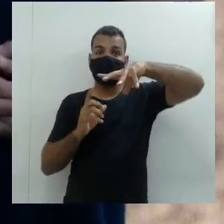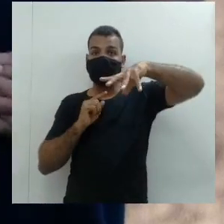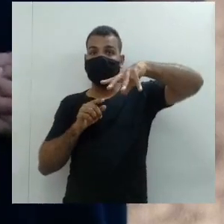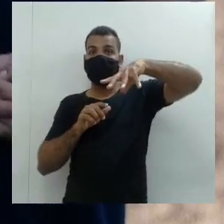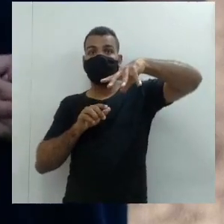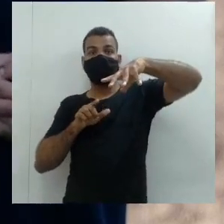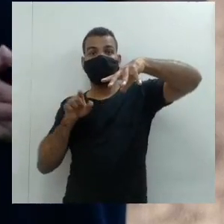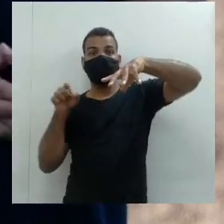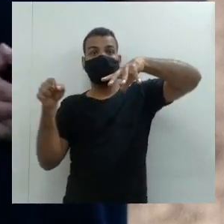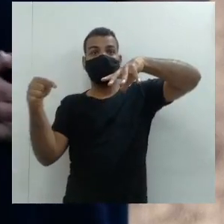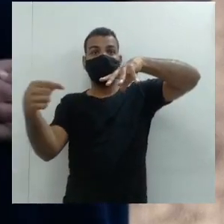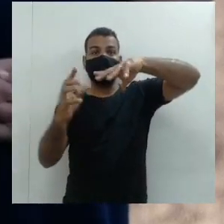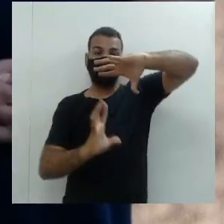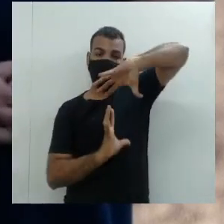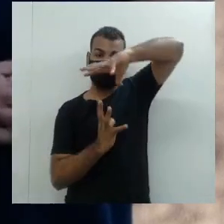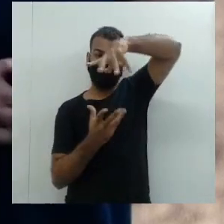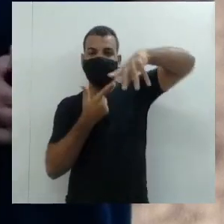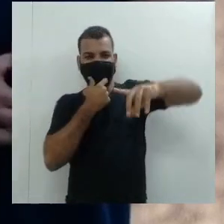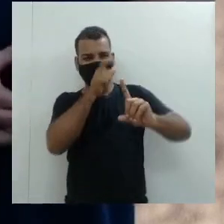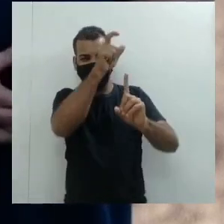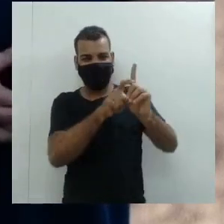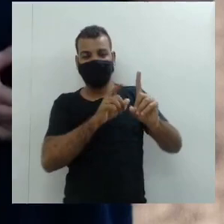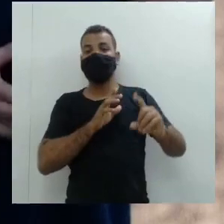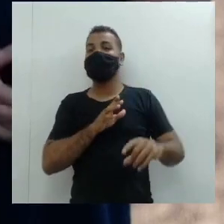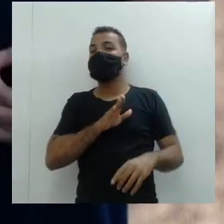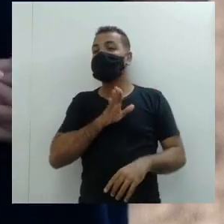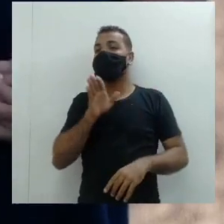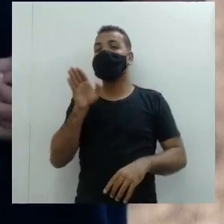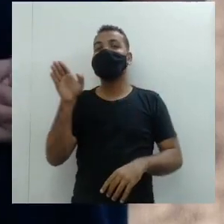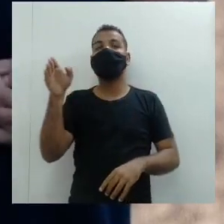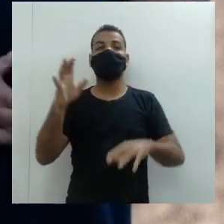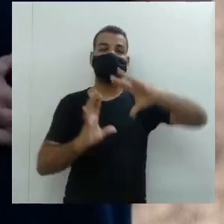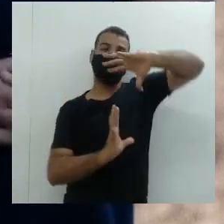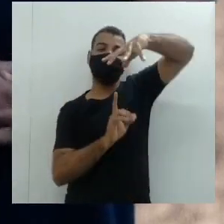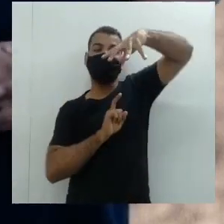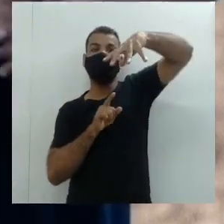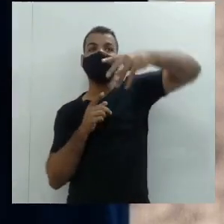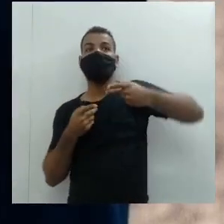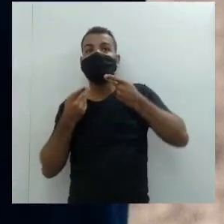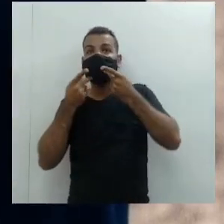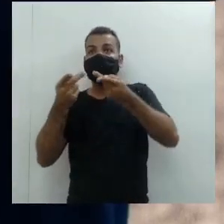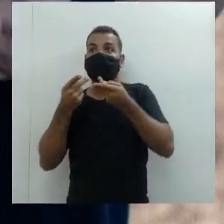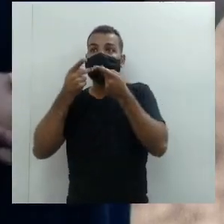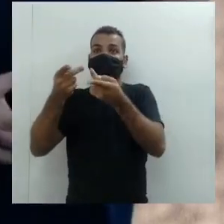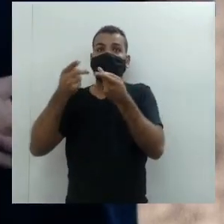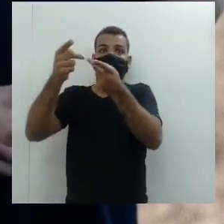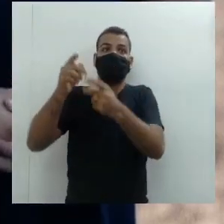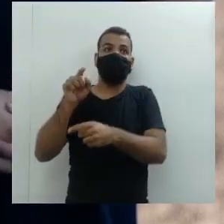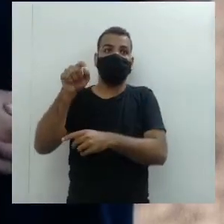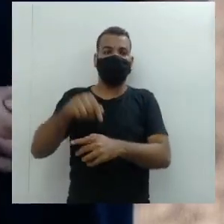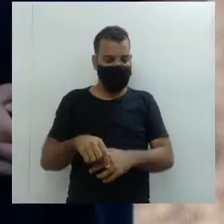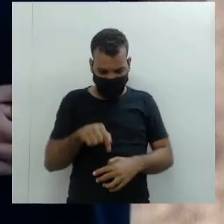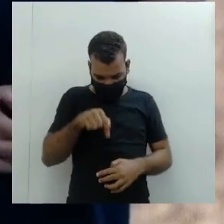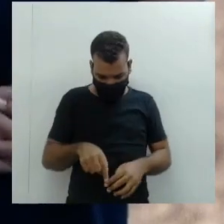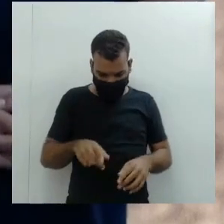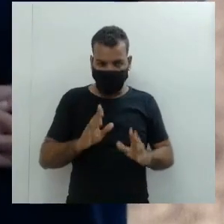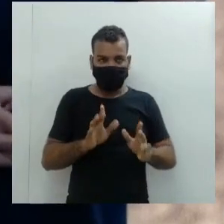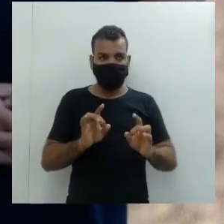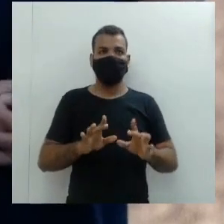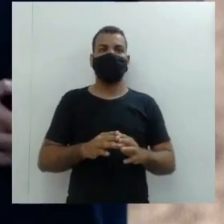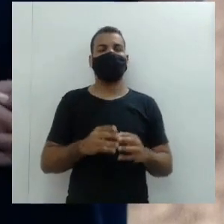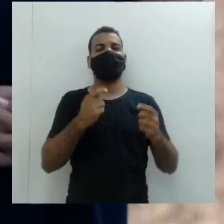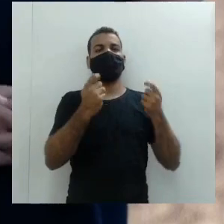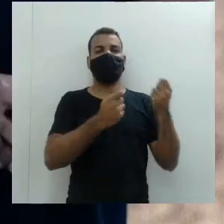viajou bastante. Né? Quando a gente fala em cidadão do mundo, estudante, quer dizer alguém que não ficou só na questão da sua terra. Veja aí,